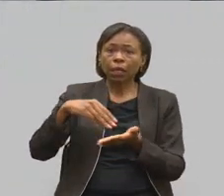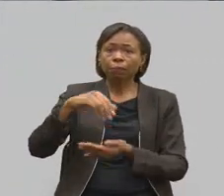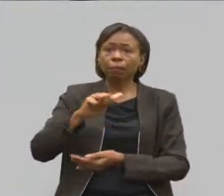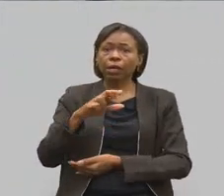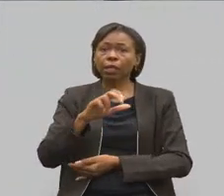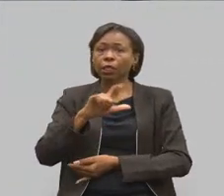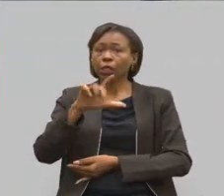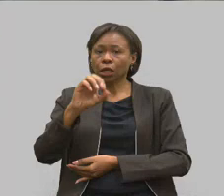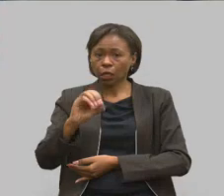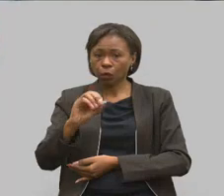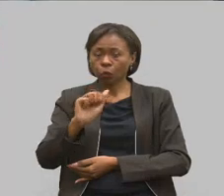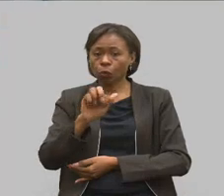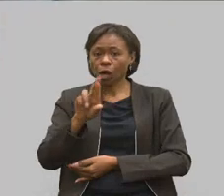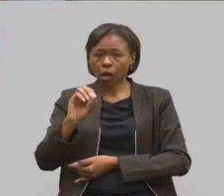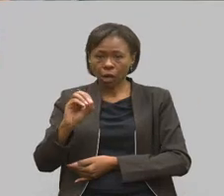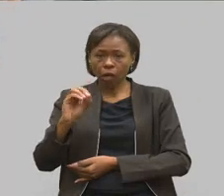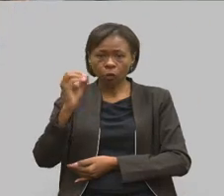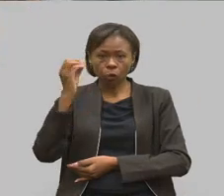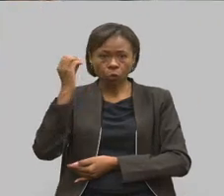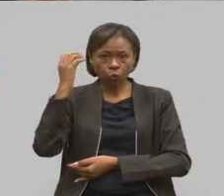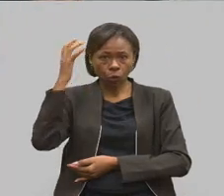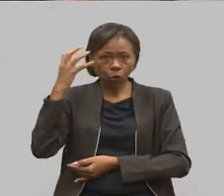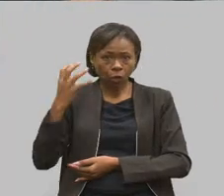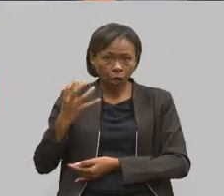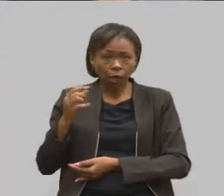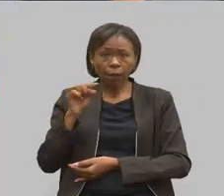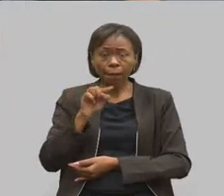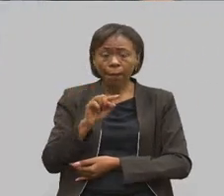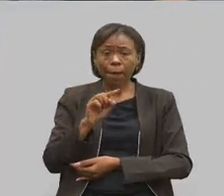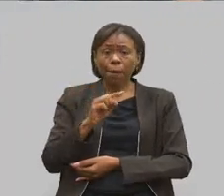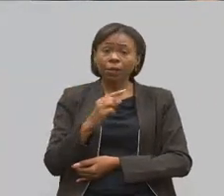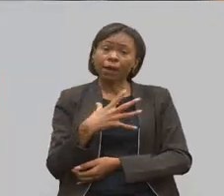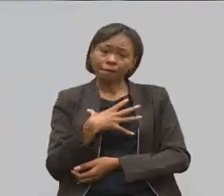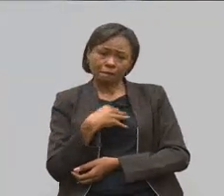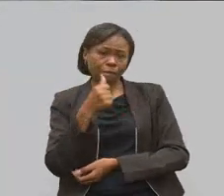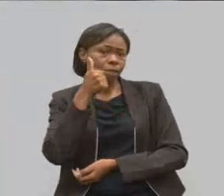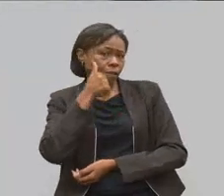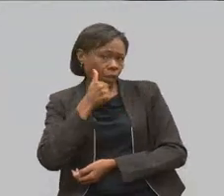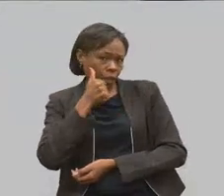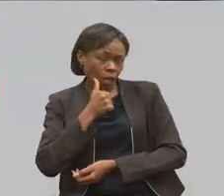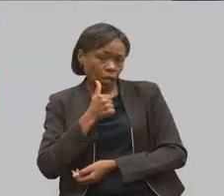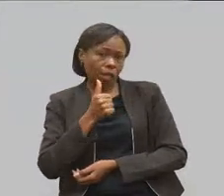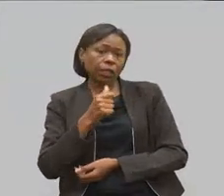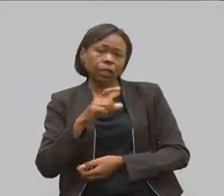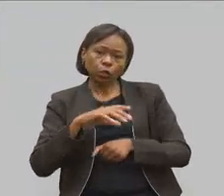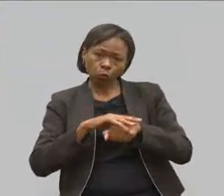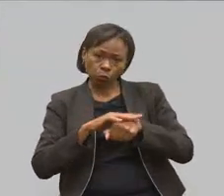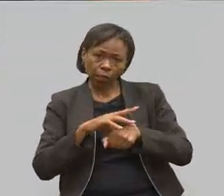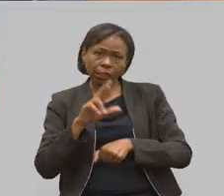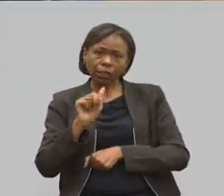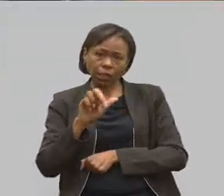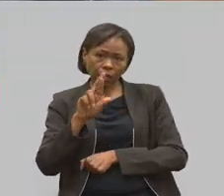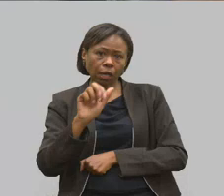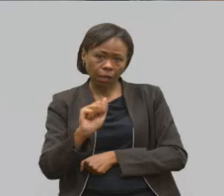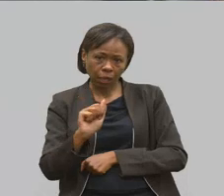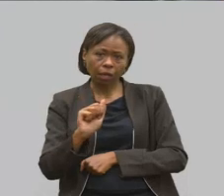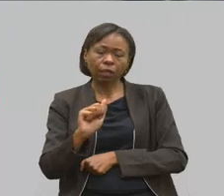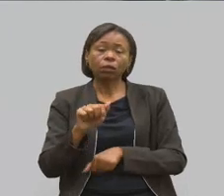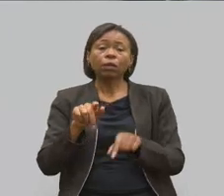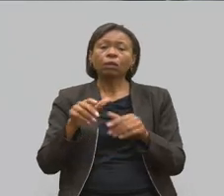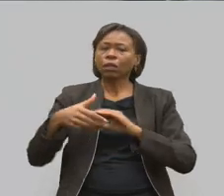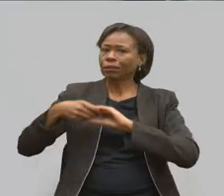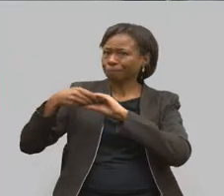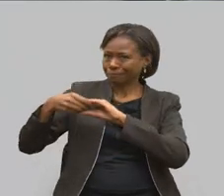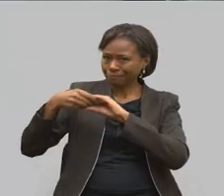de uma jovem uma menina com doença Rara quero também cumprimentar leve o meu